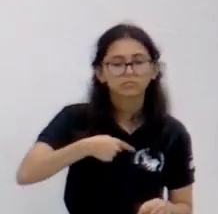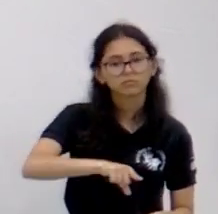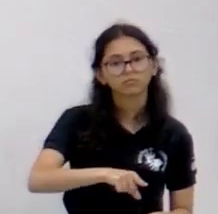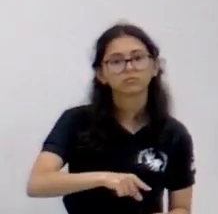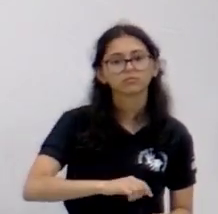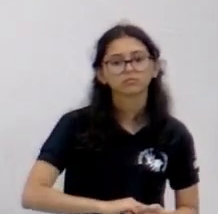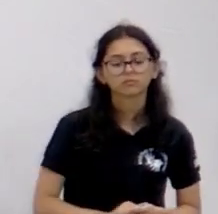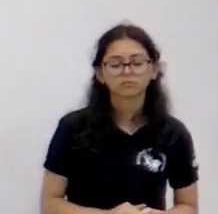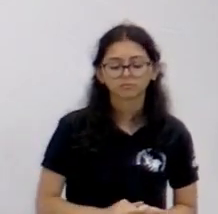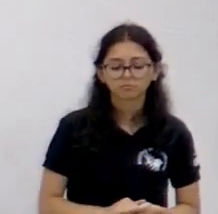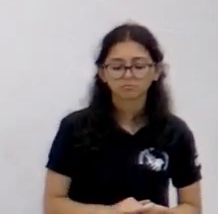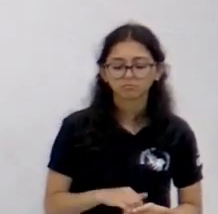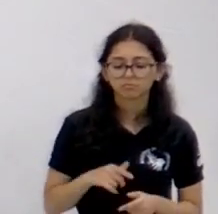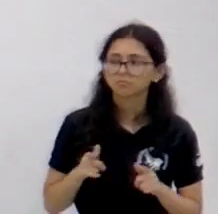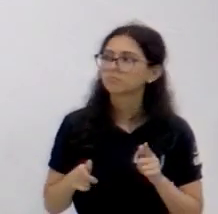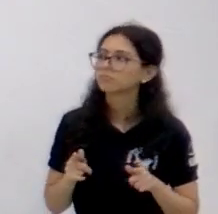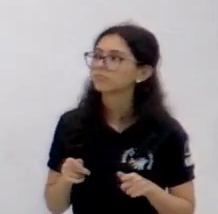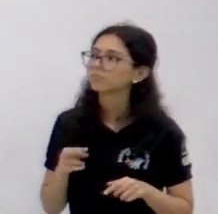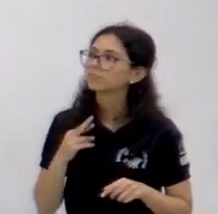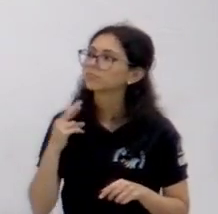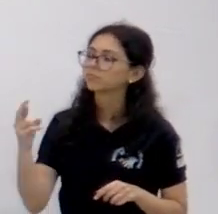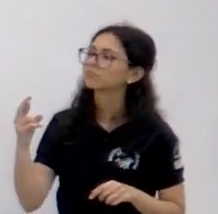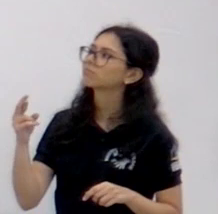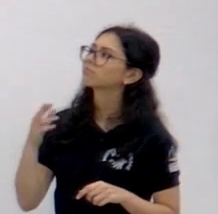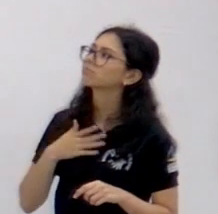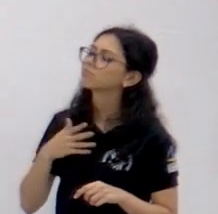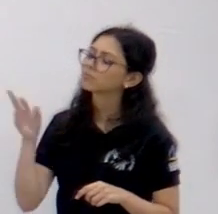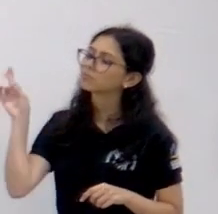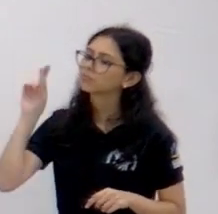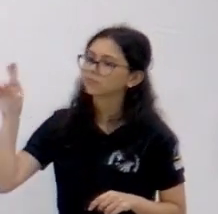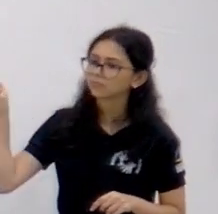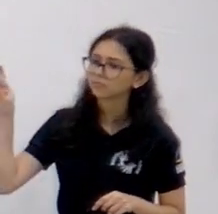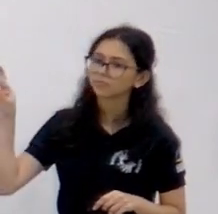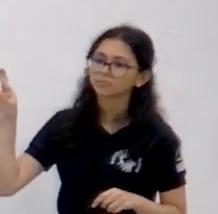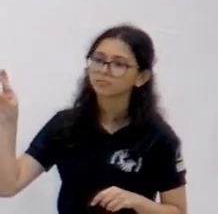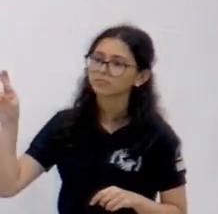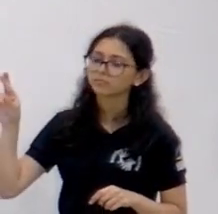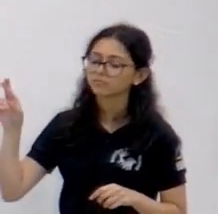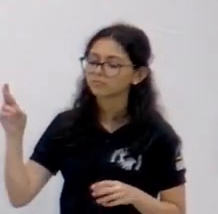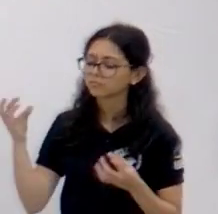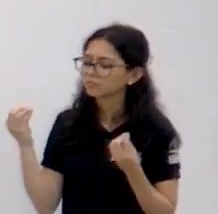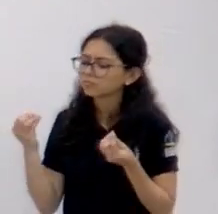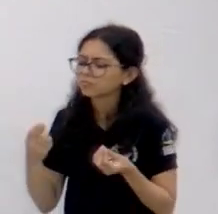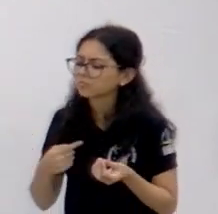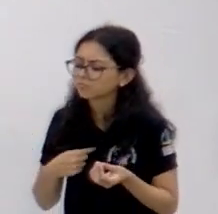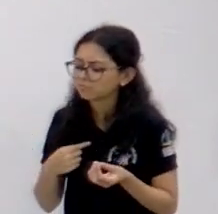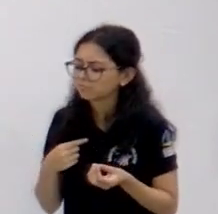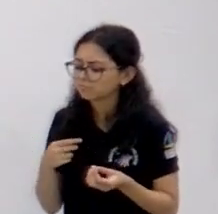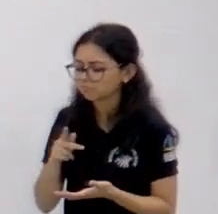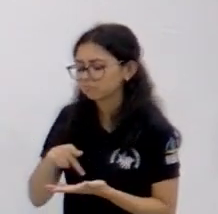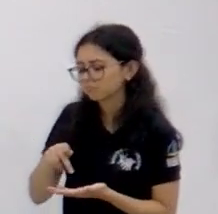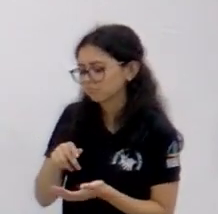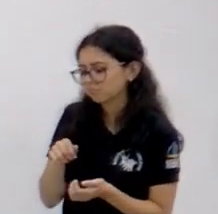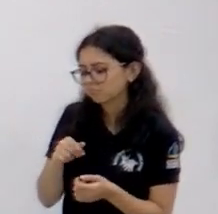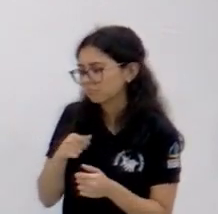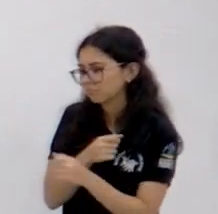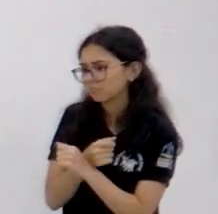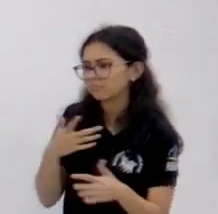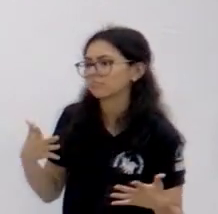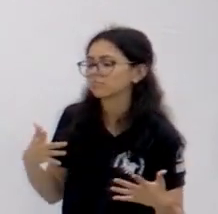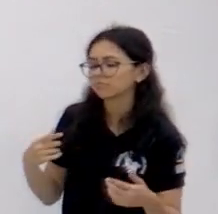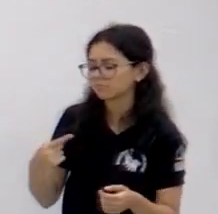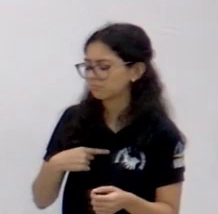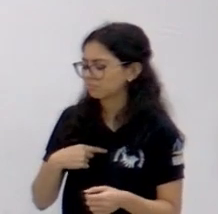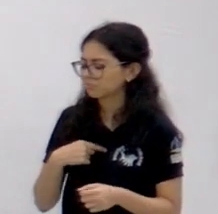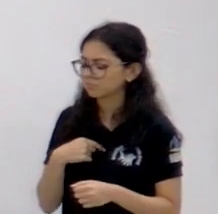disse, ai Senhor meu, com que livrarei Israel? Eis que a minha família é a mais pobre